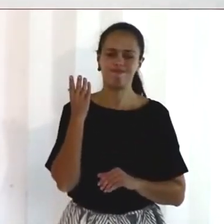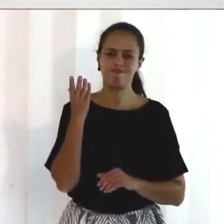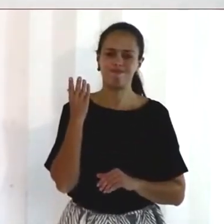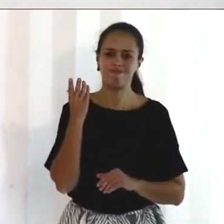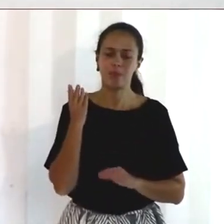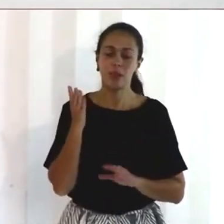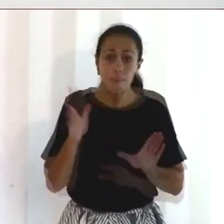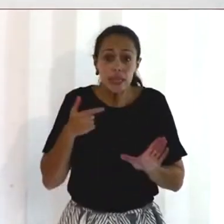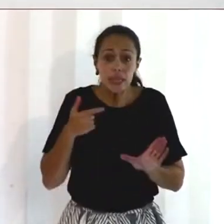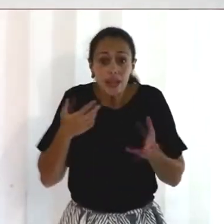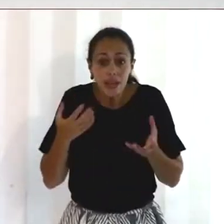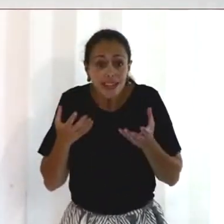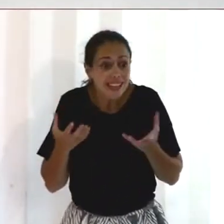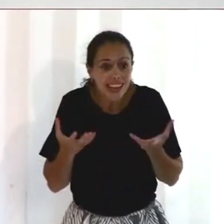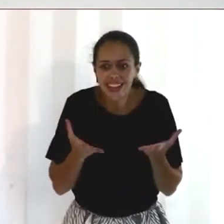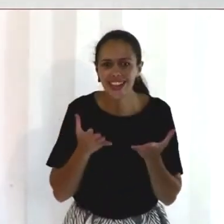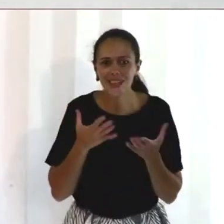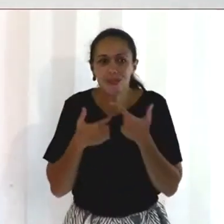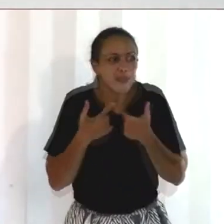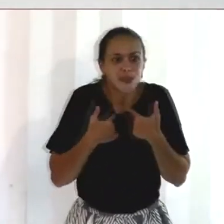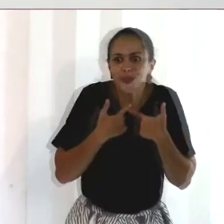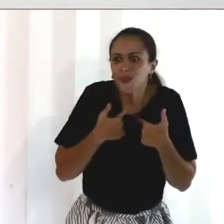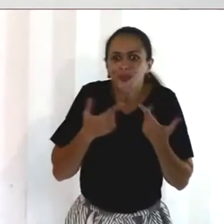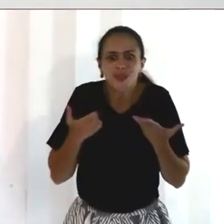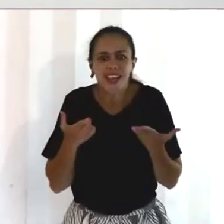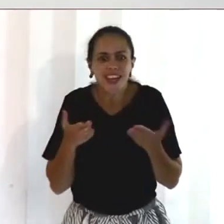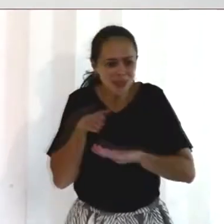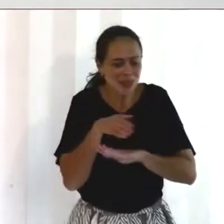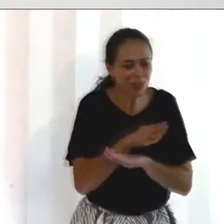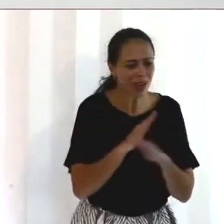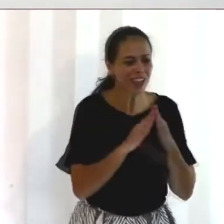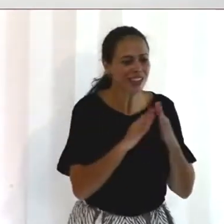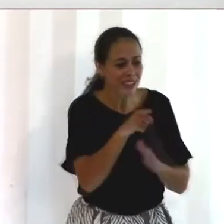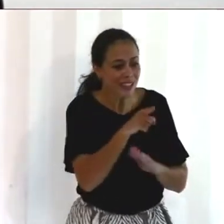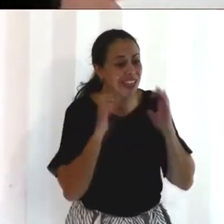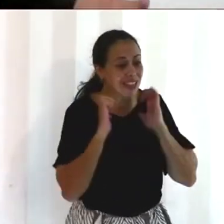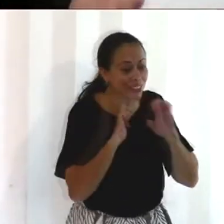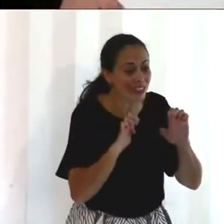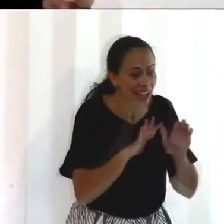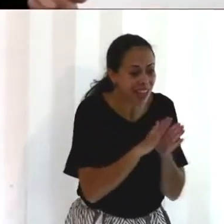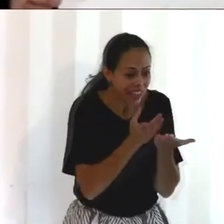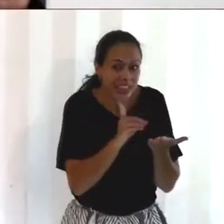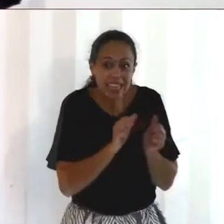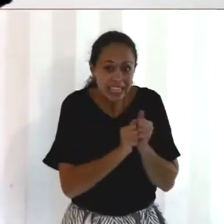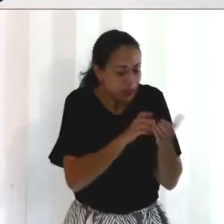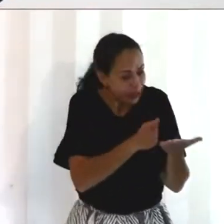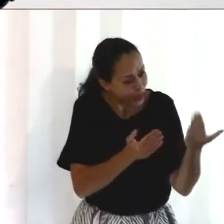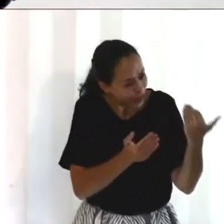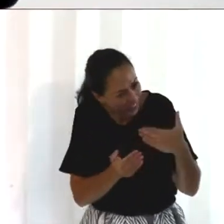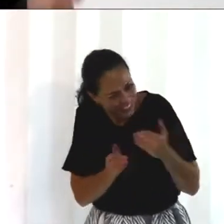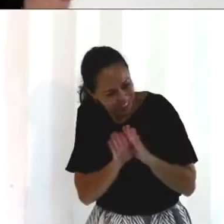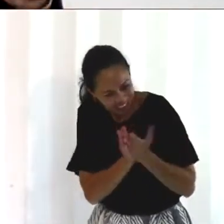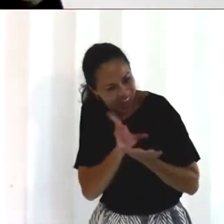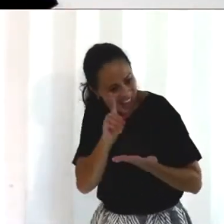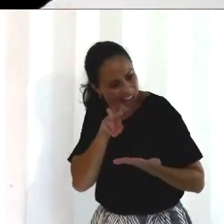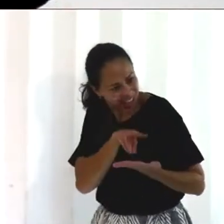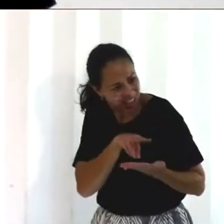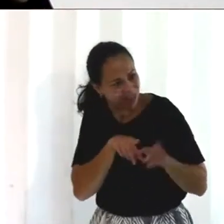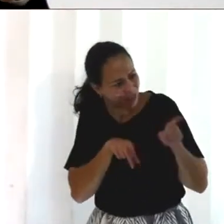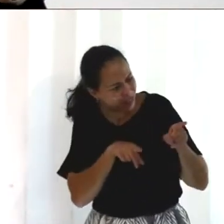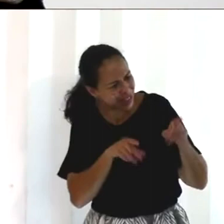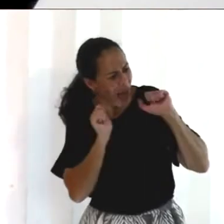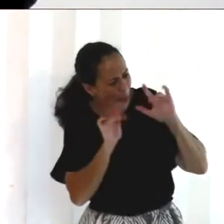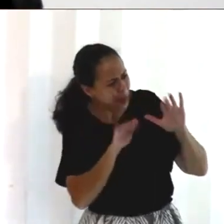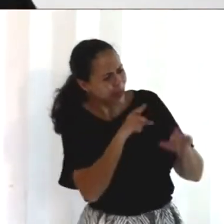muito que a cada aconselhamento, que a cada visita a uma casa, que ao ler a palavra de Deus, aquele que